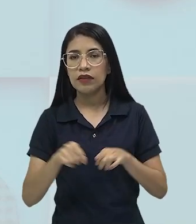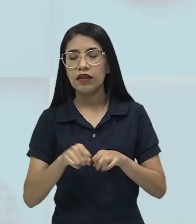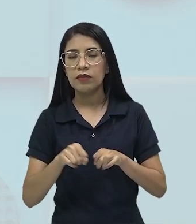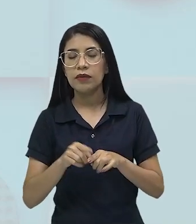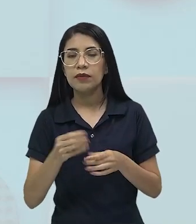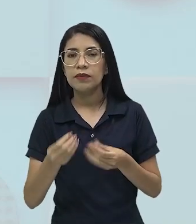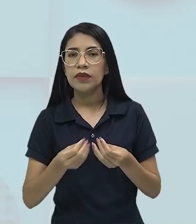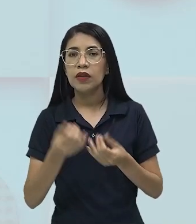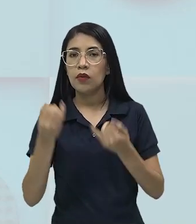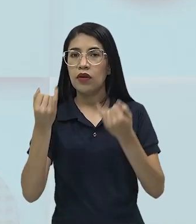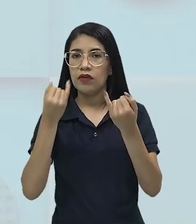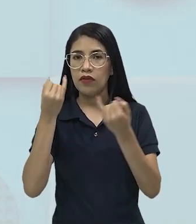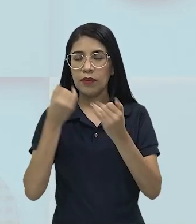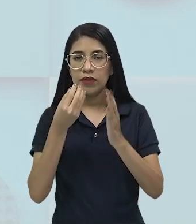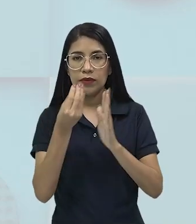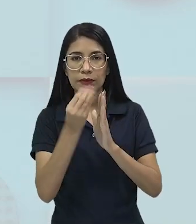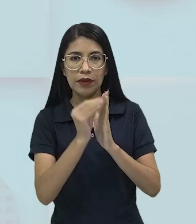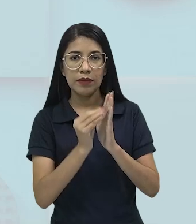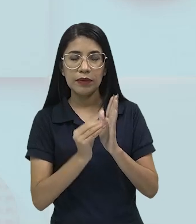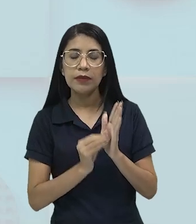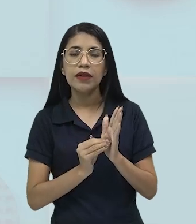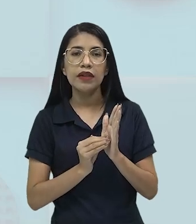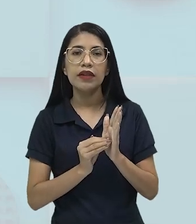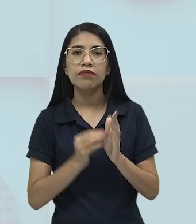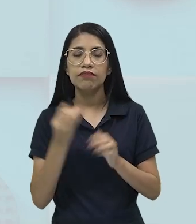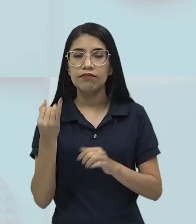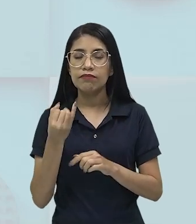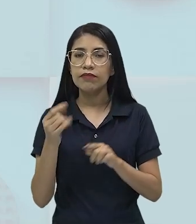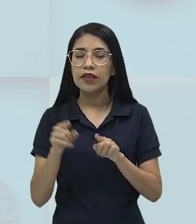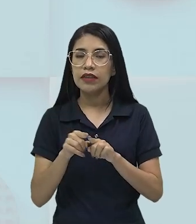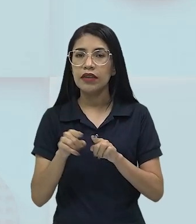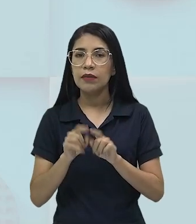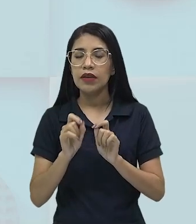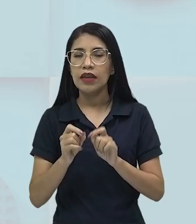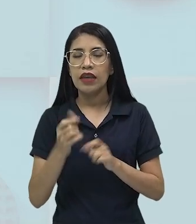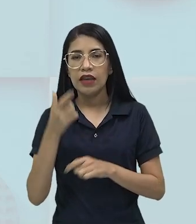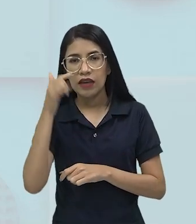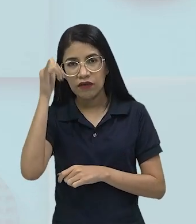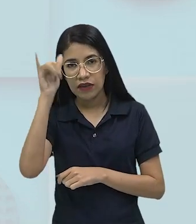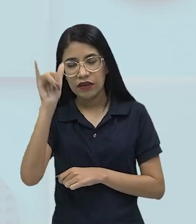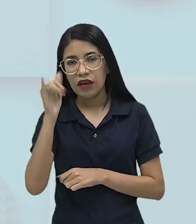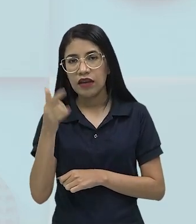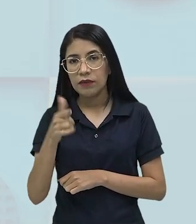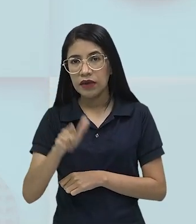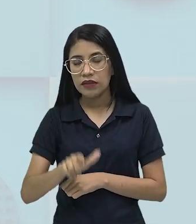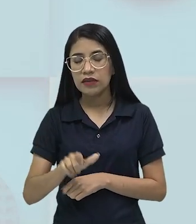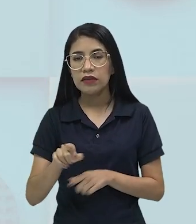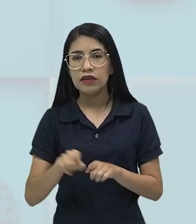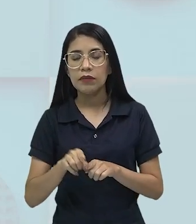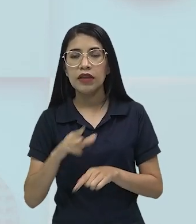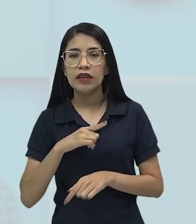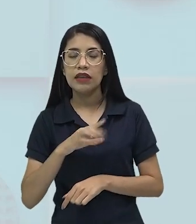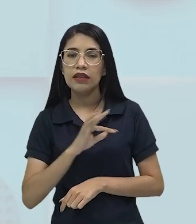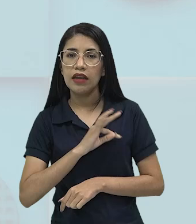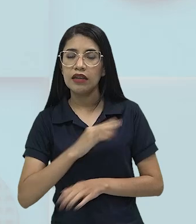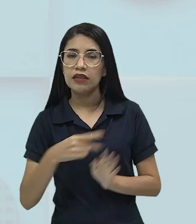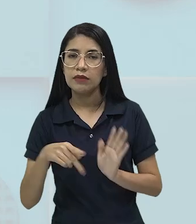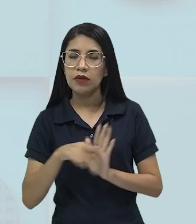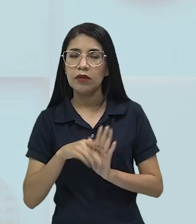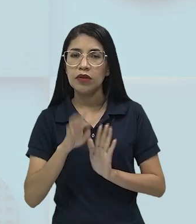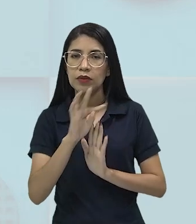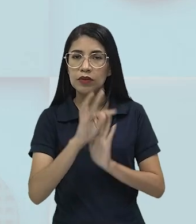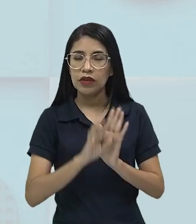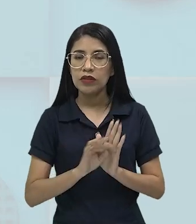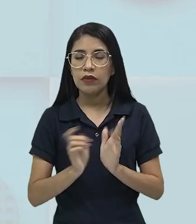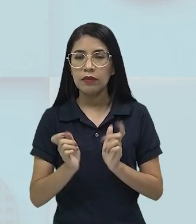com informações importantes, sem que ele se torne repetitivo. E existem técnicas